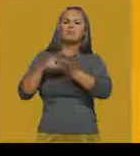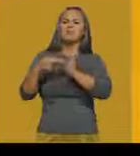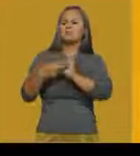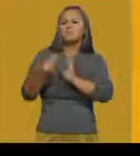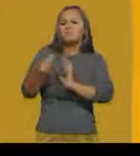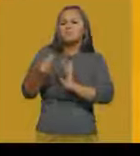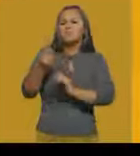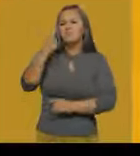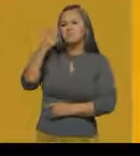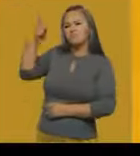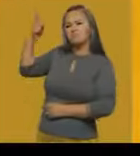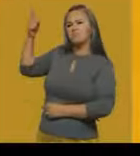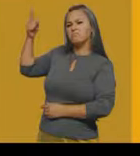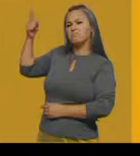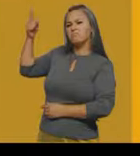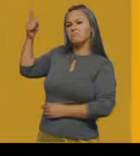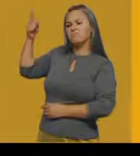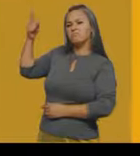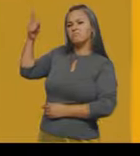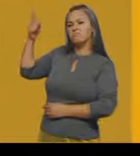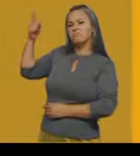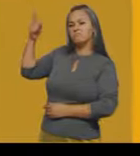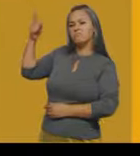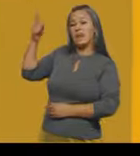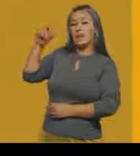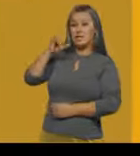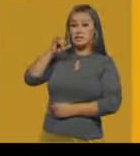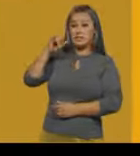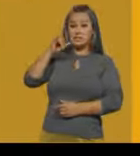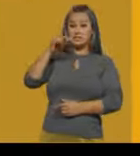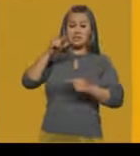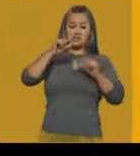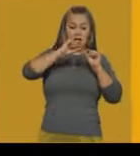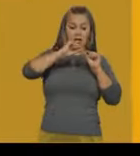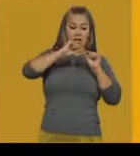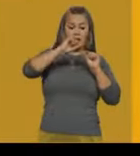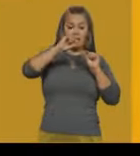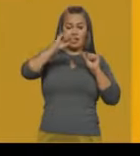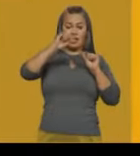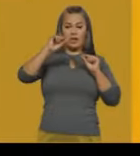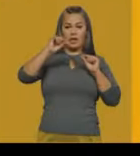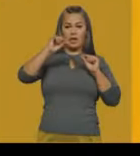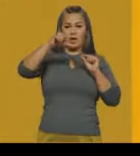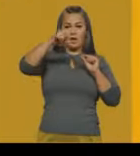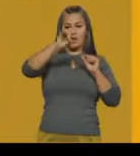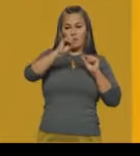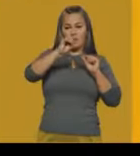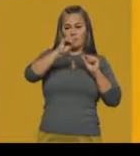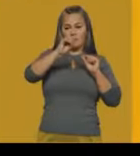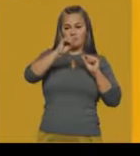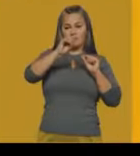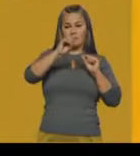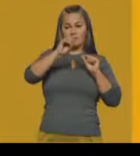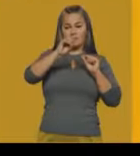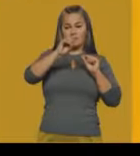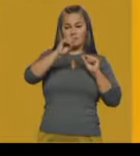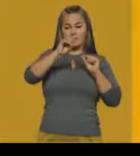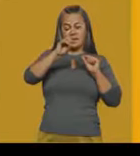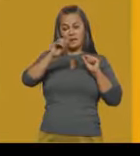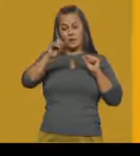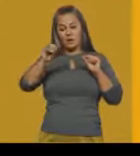90 graus, eu vou ter π sobre 2 radianos, ou π radianos sobre 2. Quando eu tiver 180